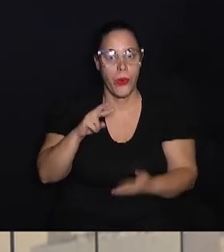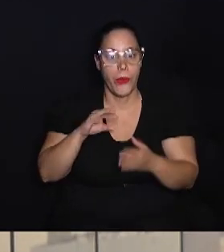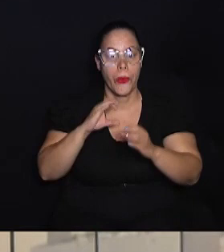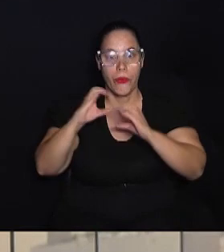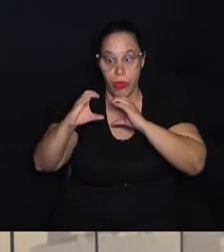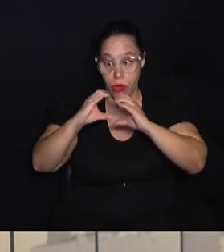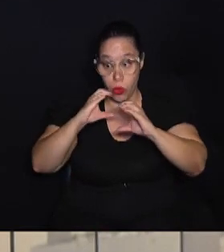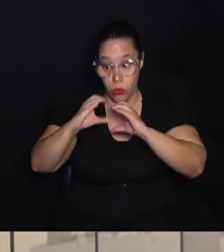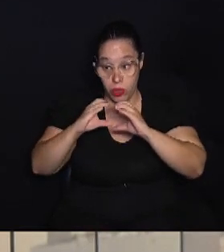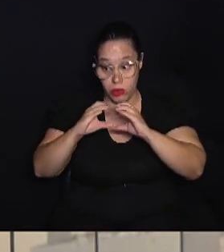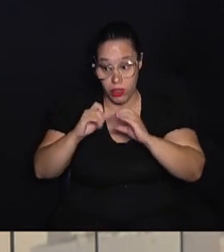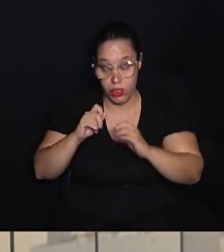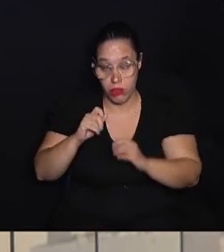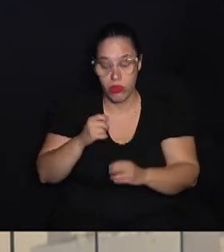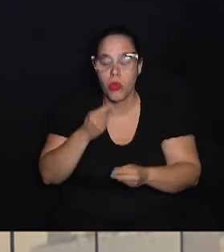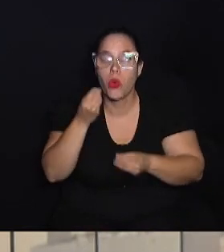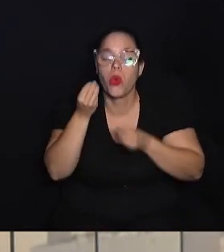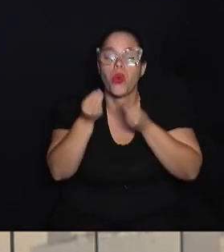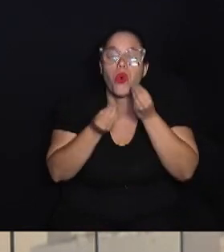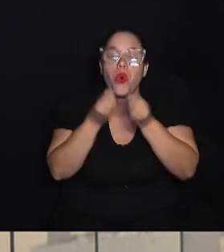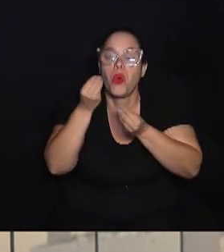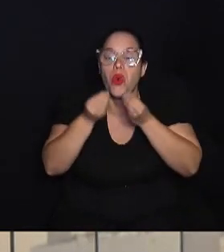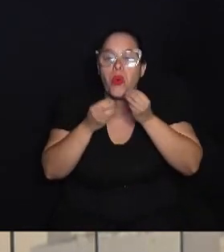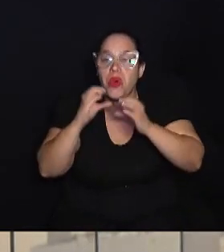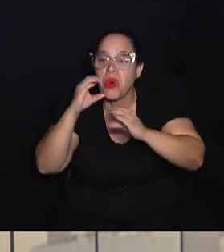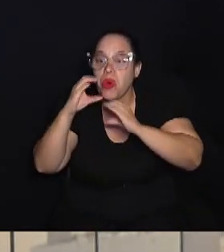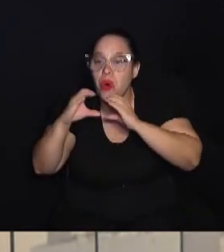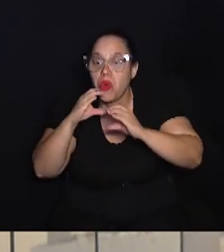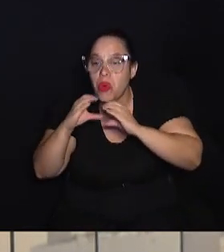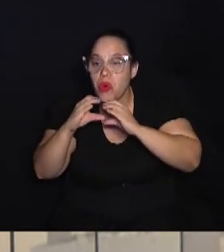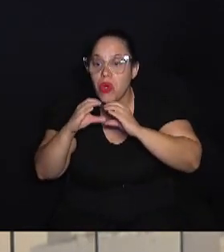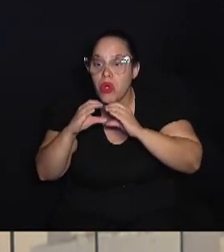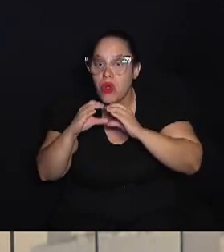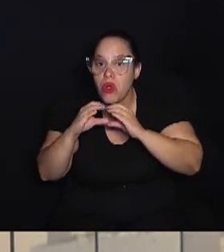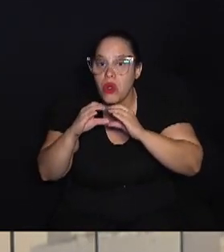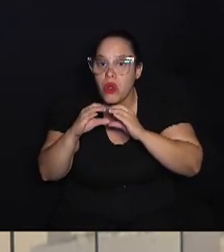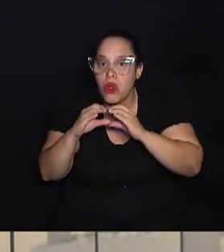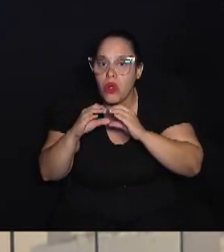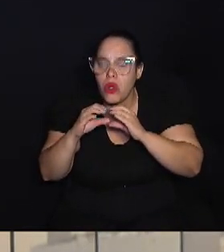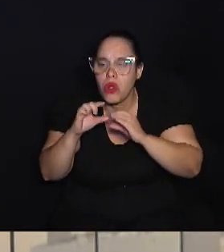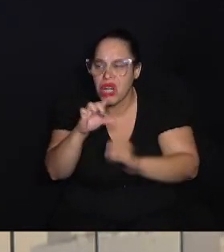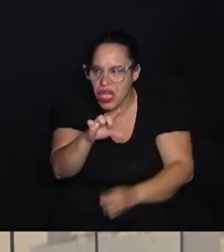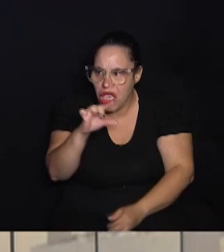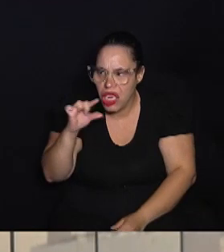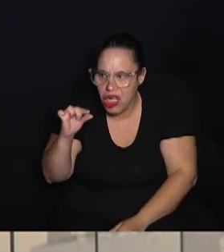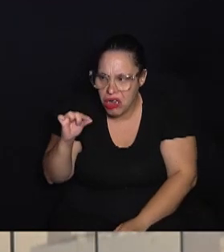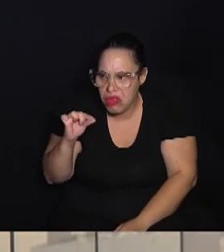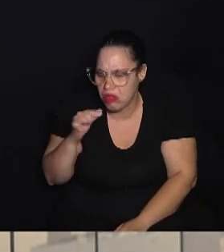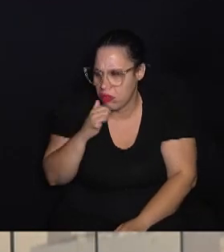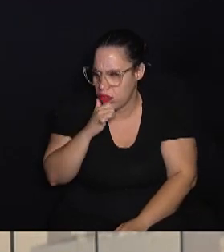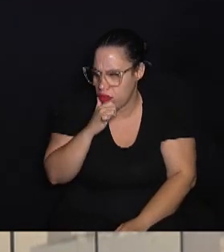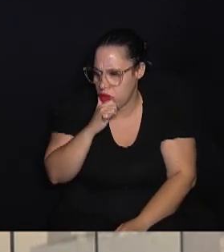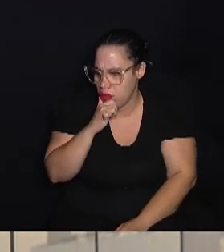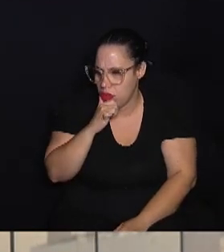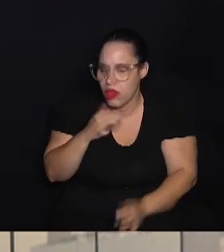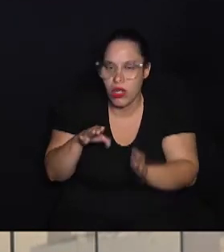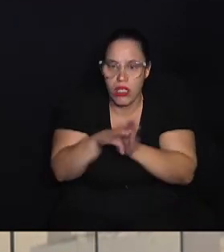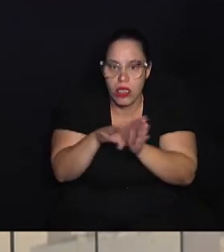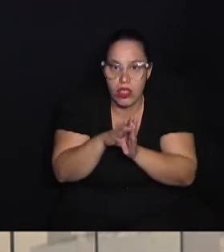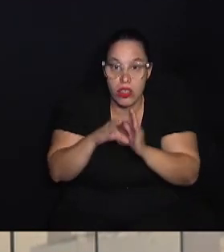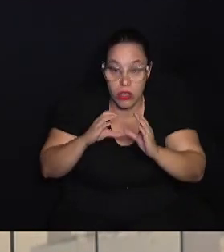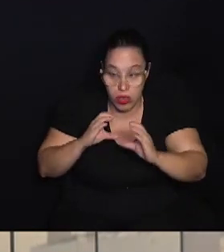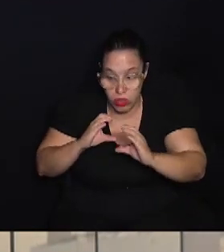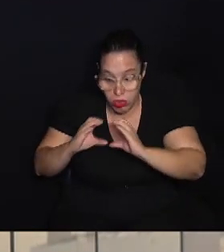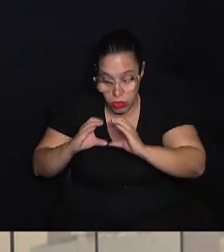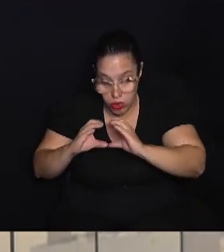a forma, a linguagem, como nós nos comunicarmos. A gente também, da academia, sai um pouquinho e chegar até a comunidade